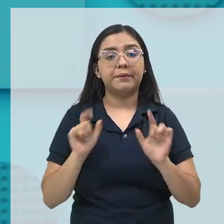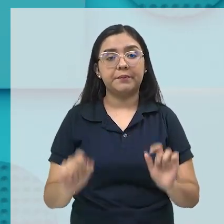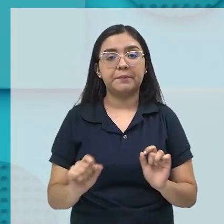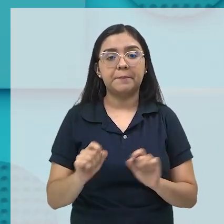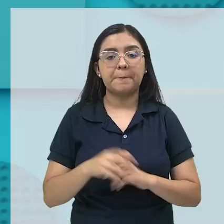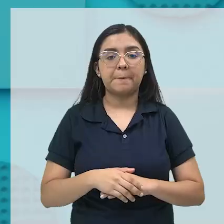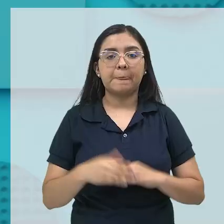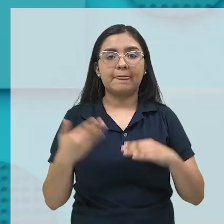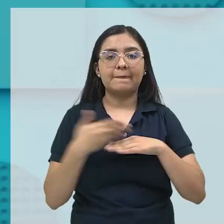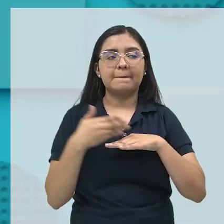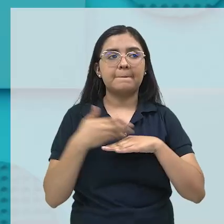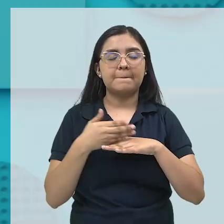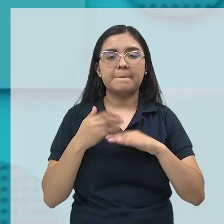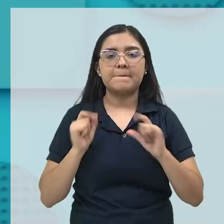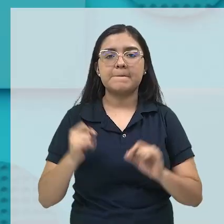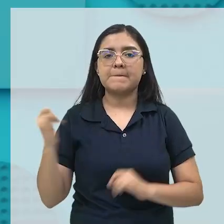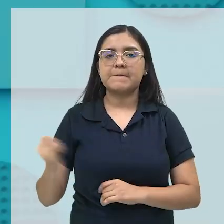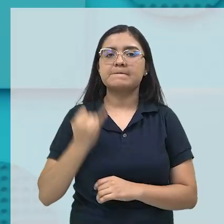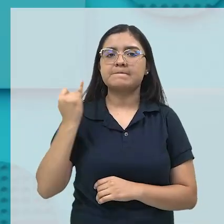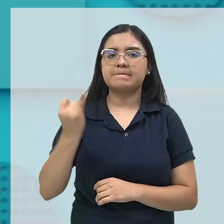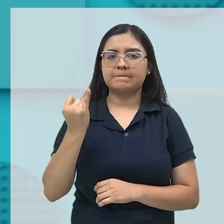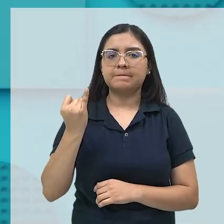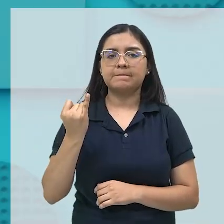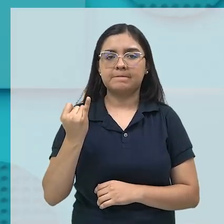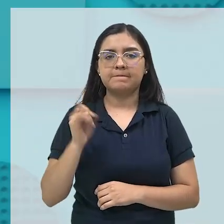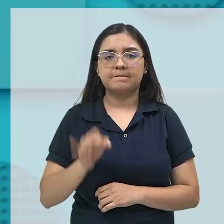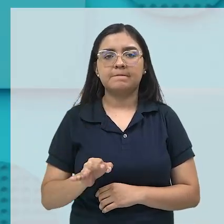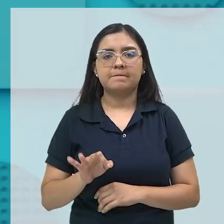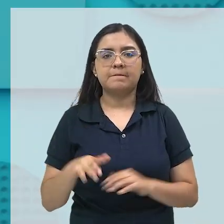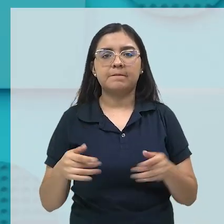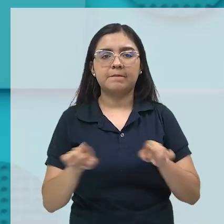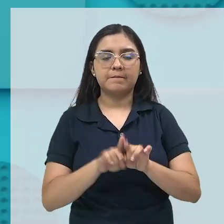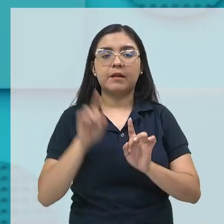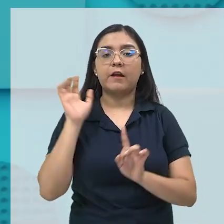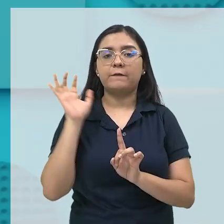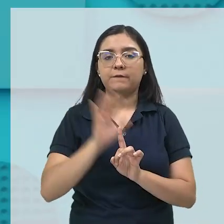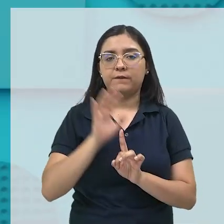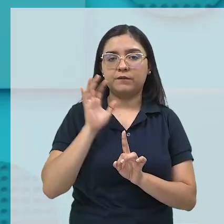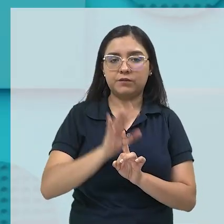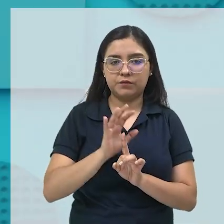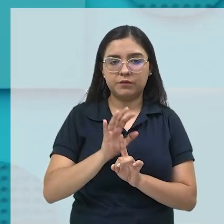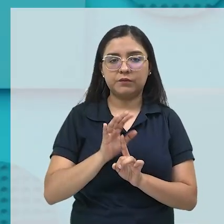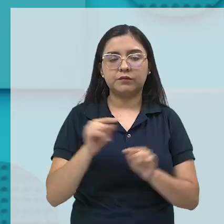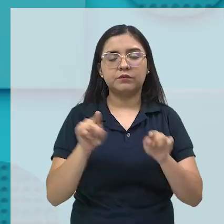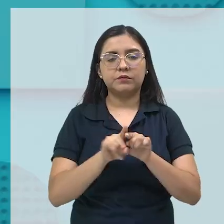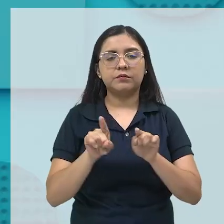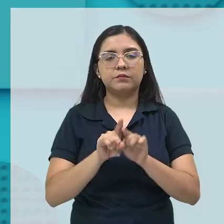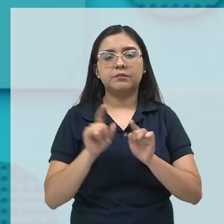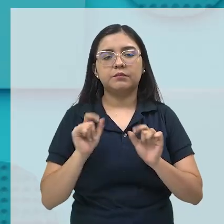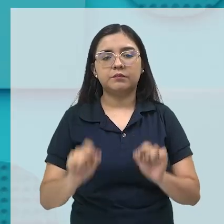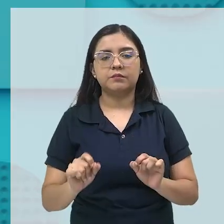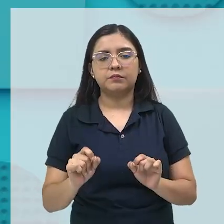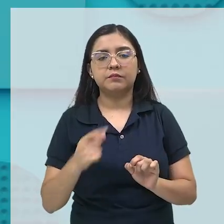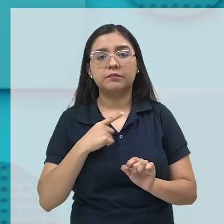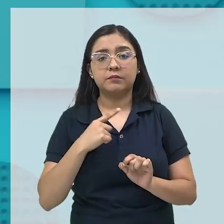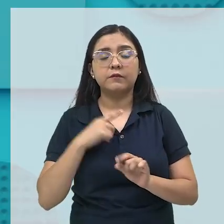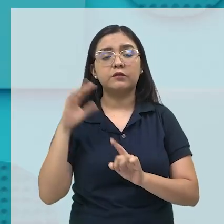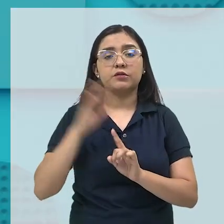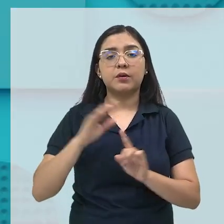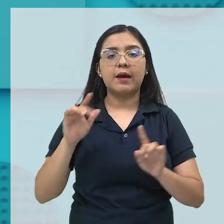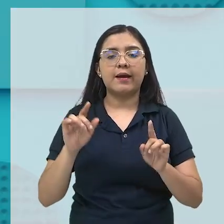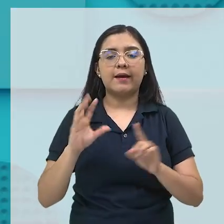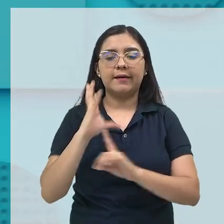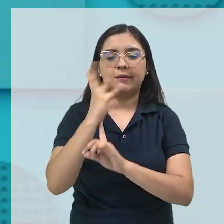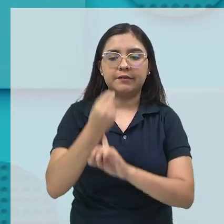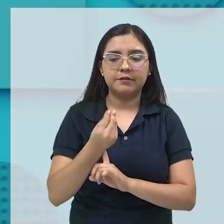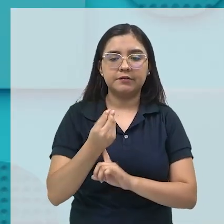uma participação muito importante, digamos assim. Ela influenciou ali, ela direcionou muito o fazer artístico da música